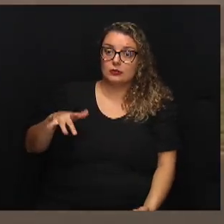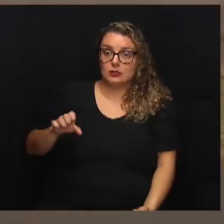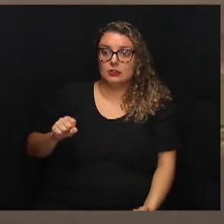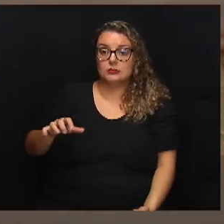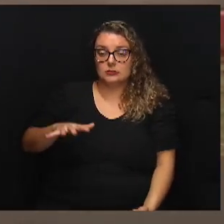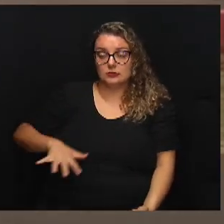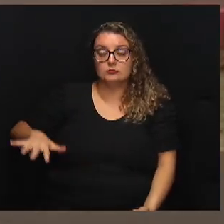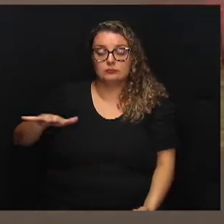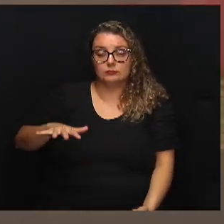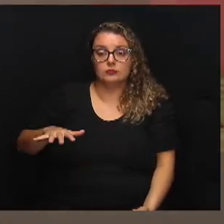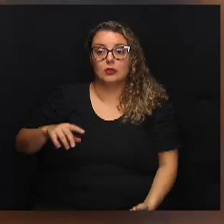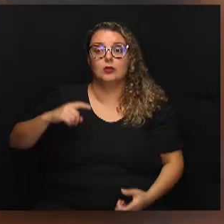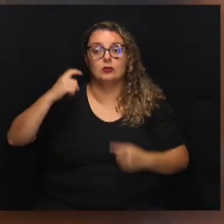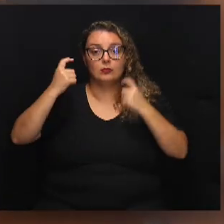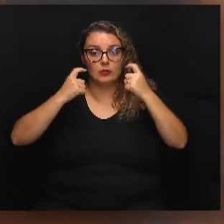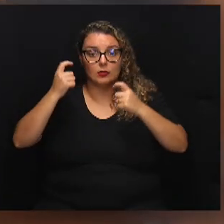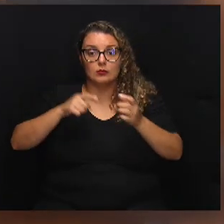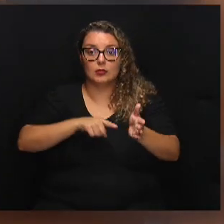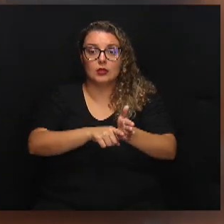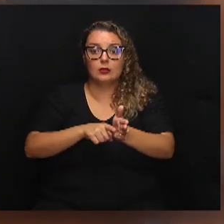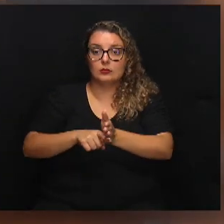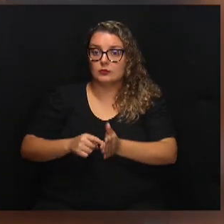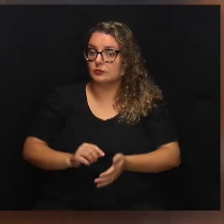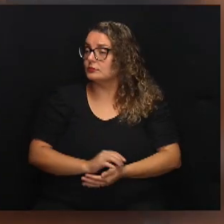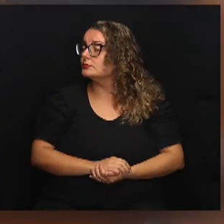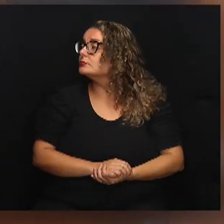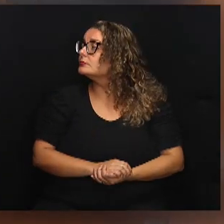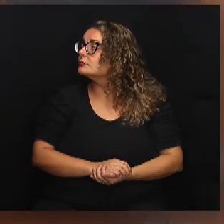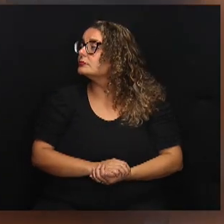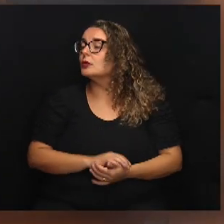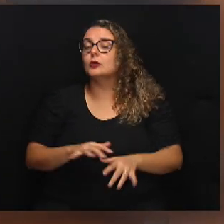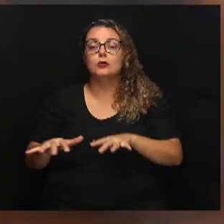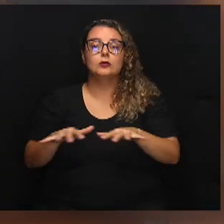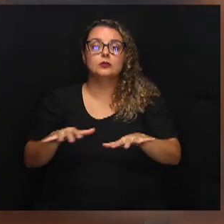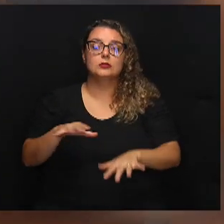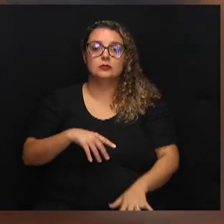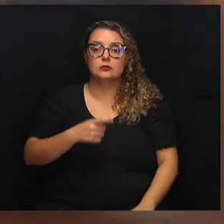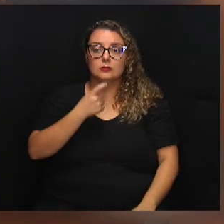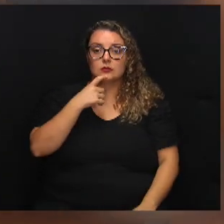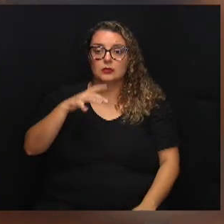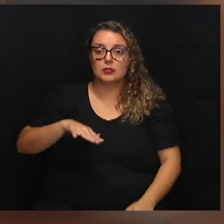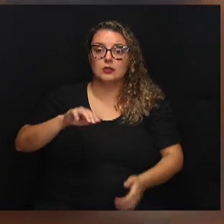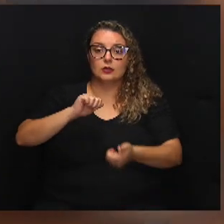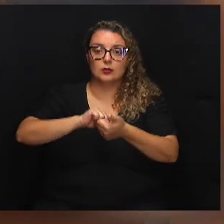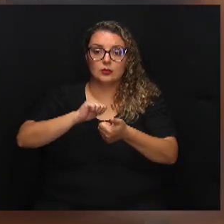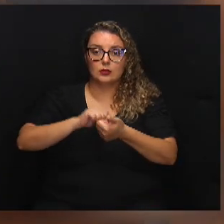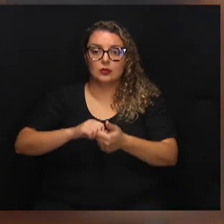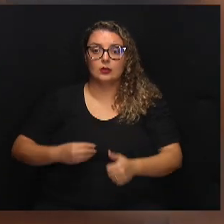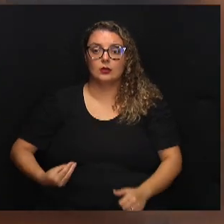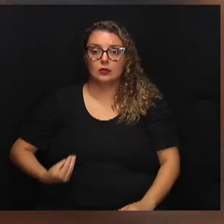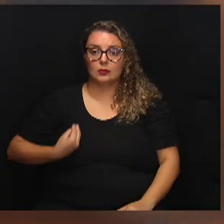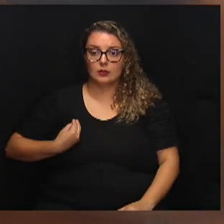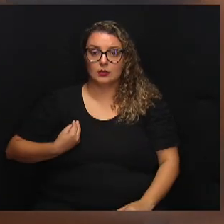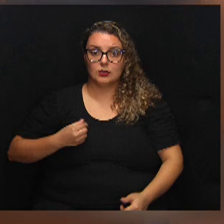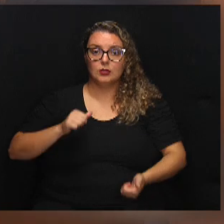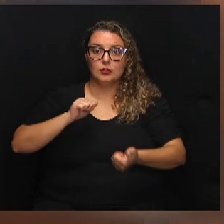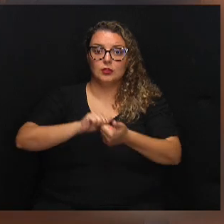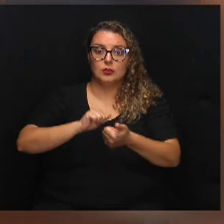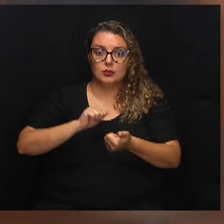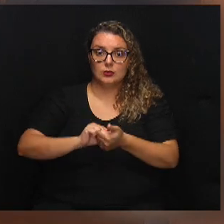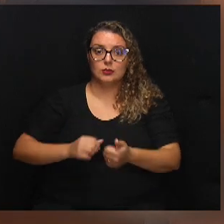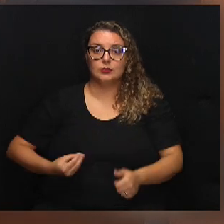que preocupa pesquisadores. O que estão mexendo em Campinas é com a qualidade de vida,